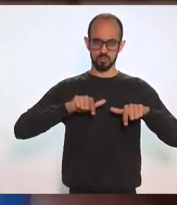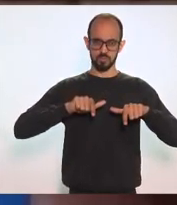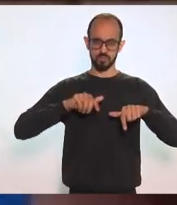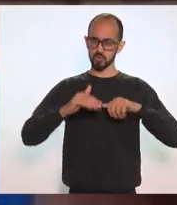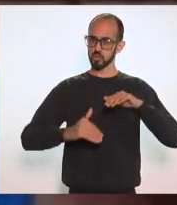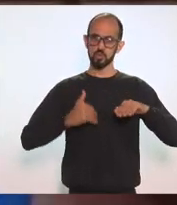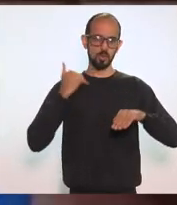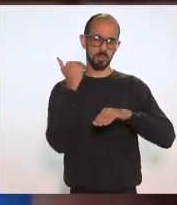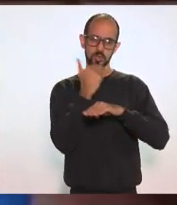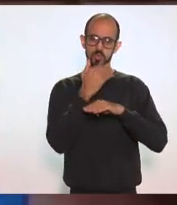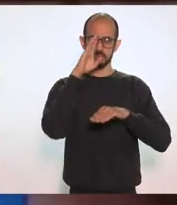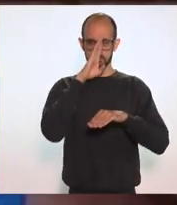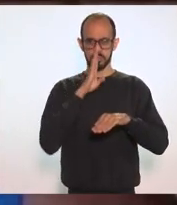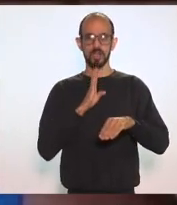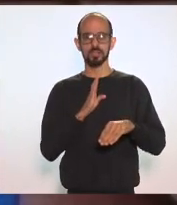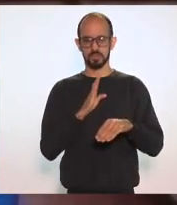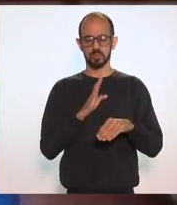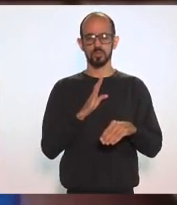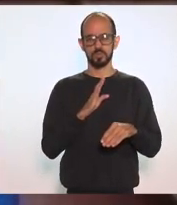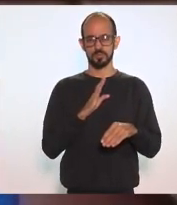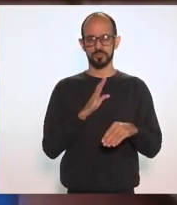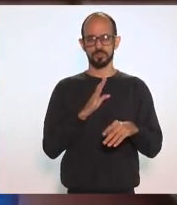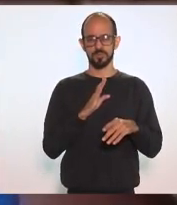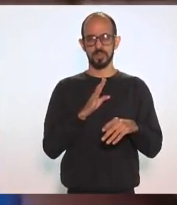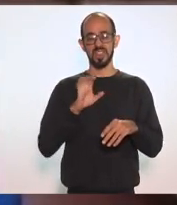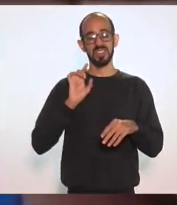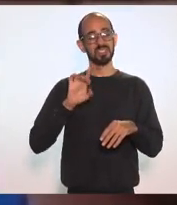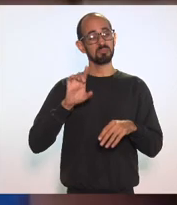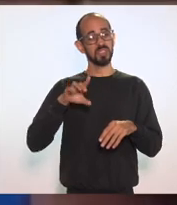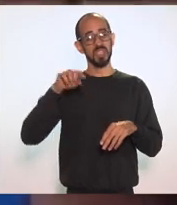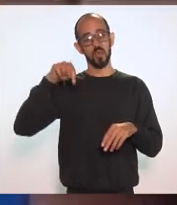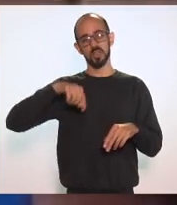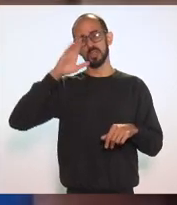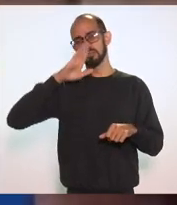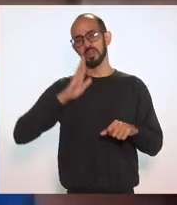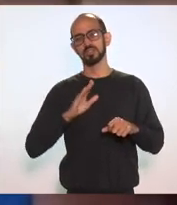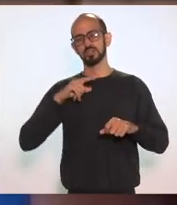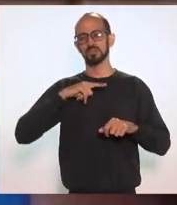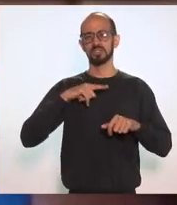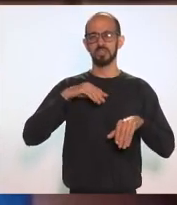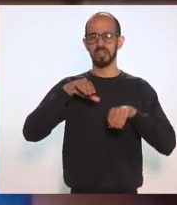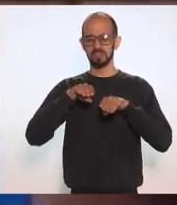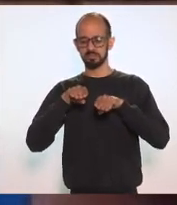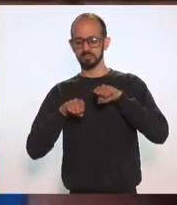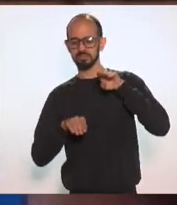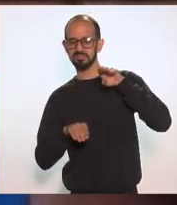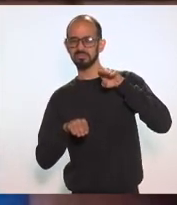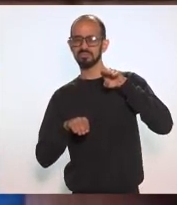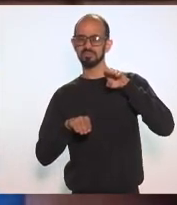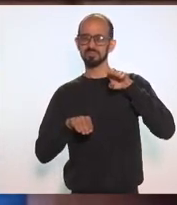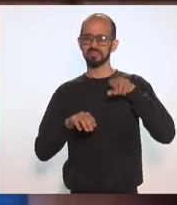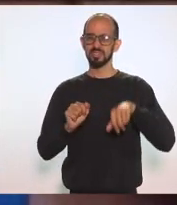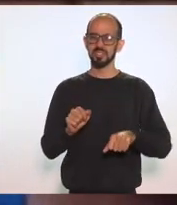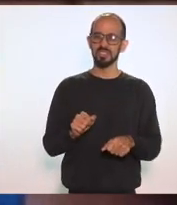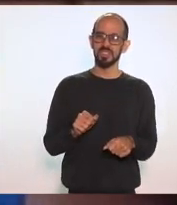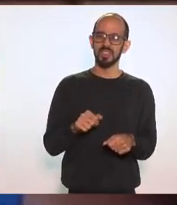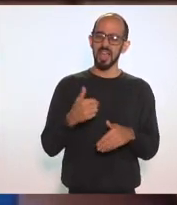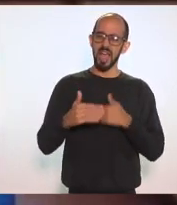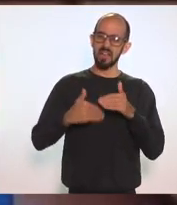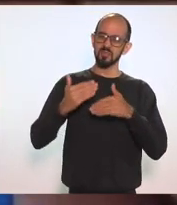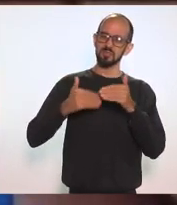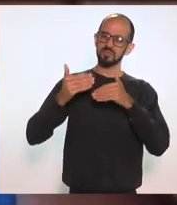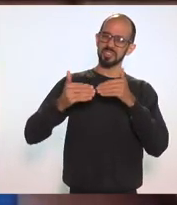sobretudo no Brasil, porque o caso brasileiro é um caso muito específico, de desigualdades que se sobrepõem, né, que avançam.